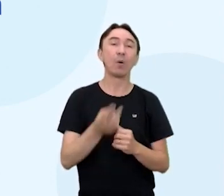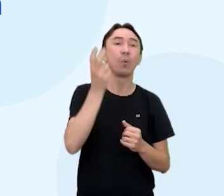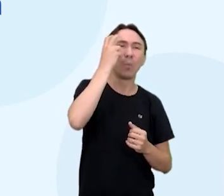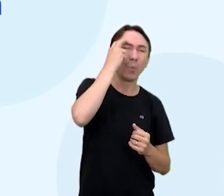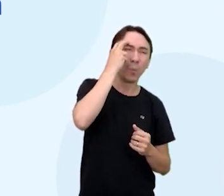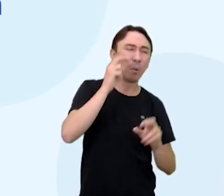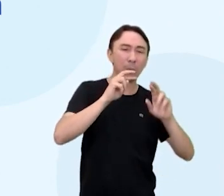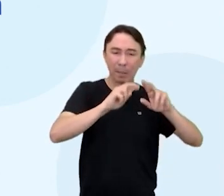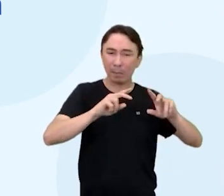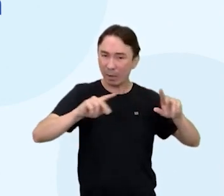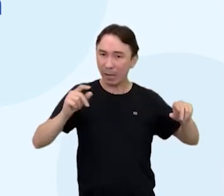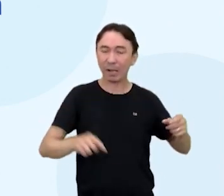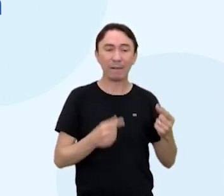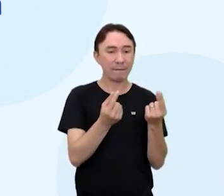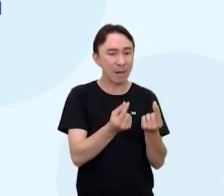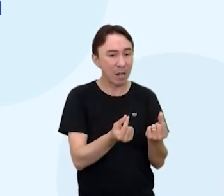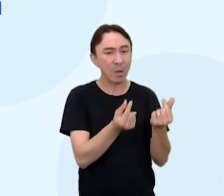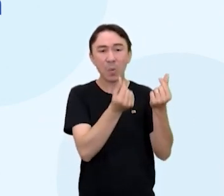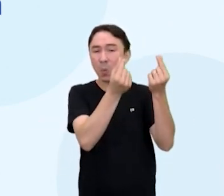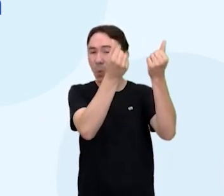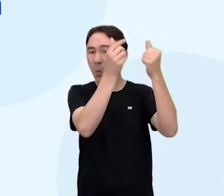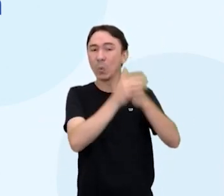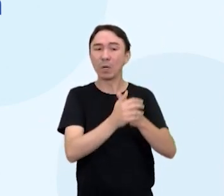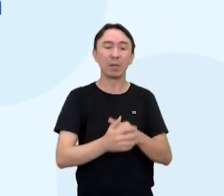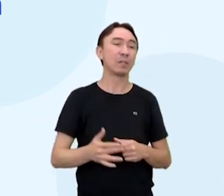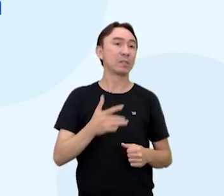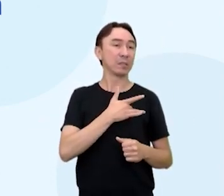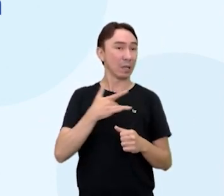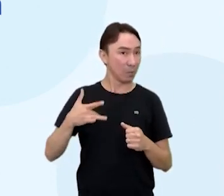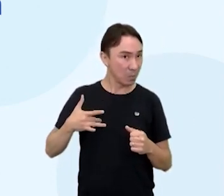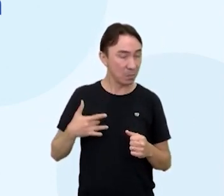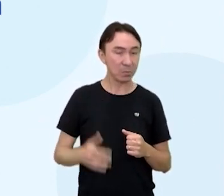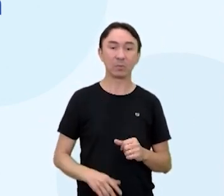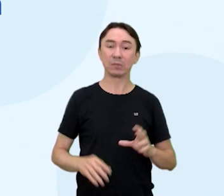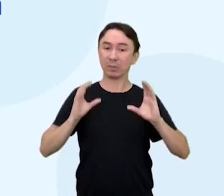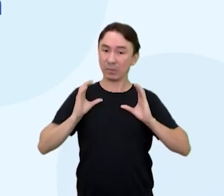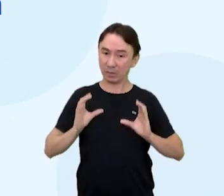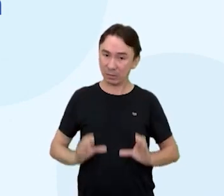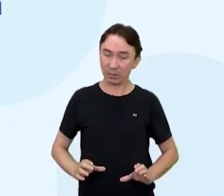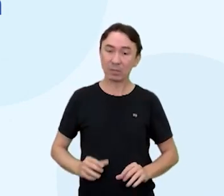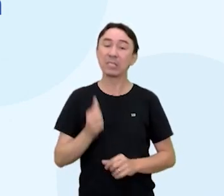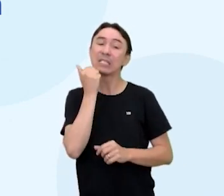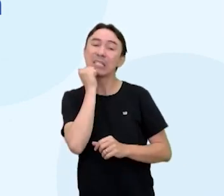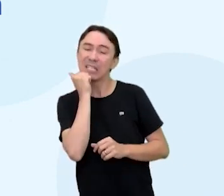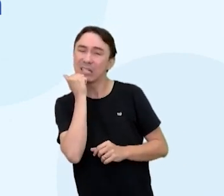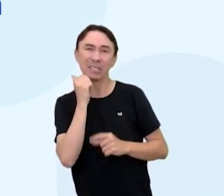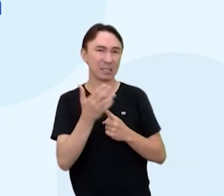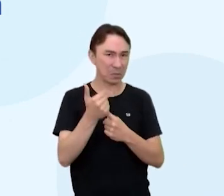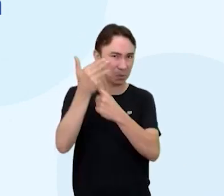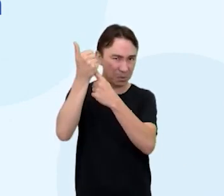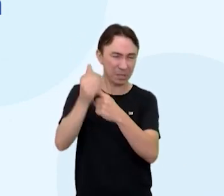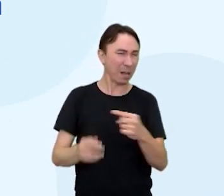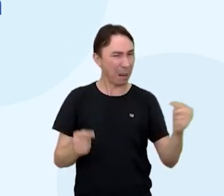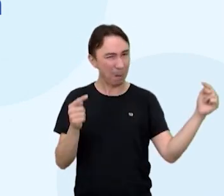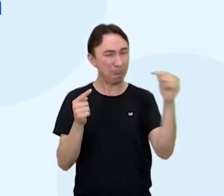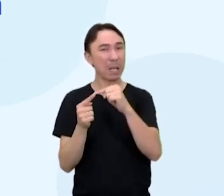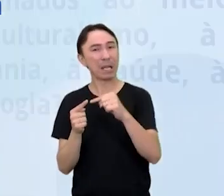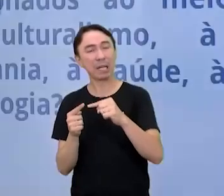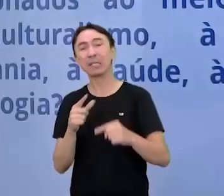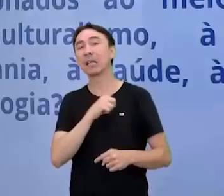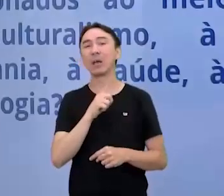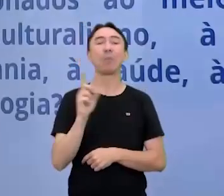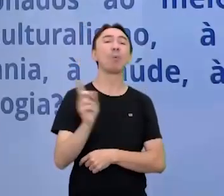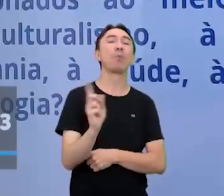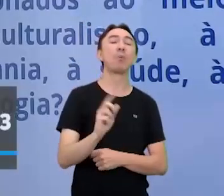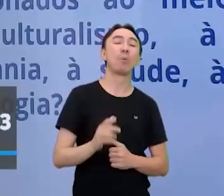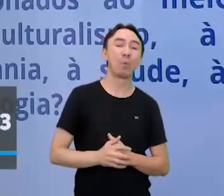à cidadania, à saúde, à ciência e ou à tecnologia? Os assuntos da pauta que estão nos jornais no